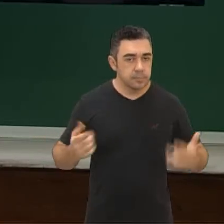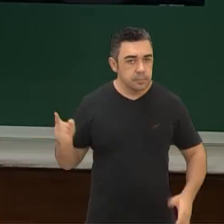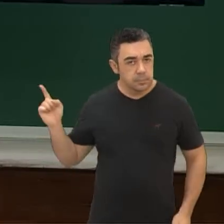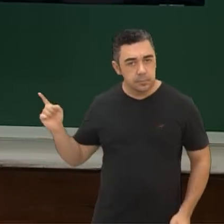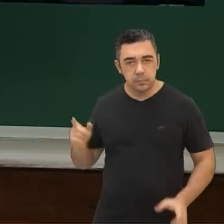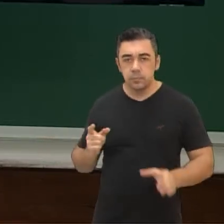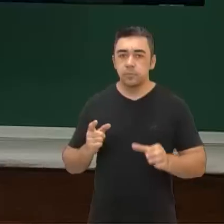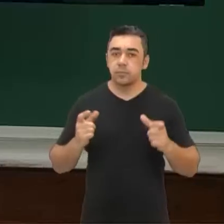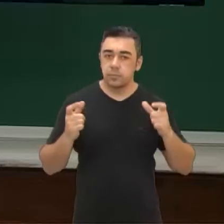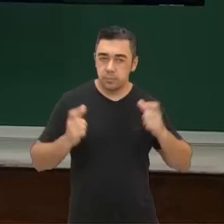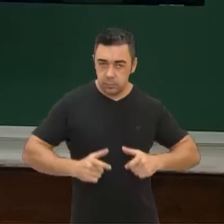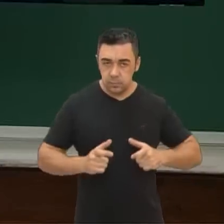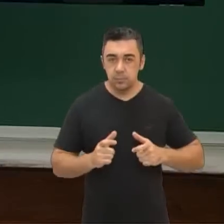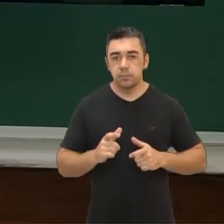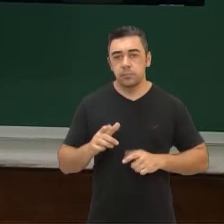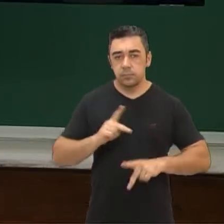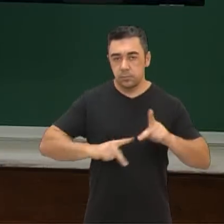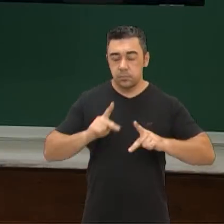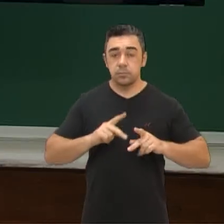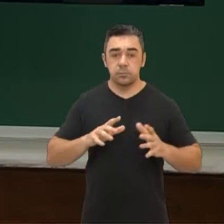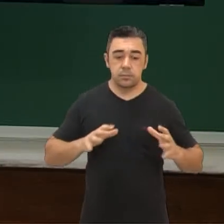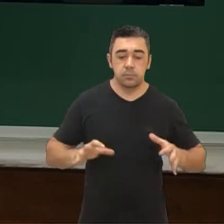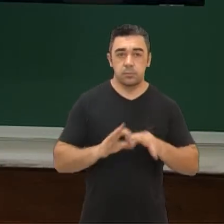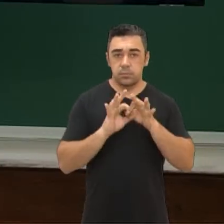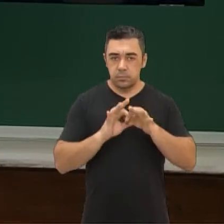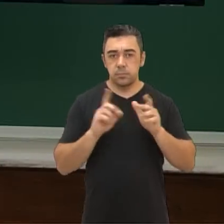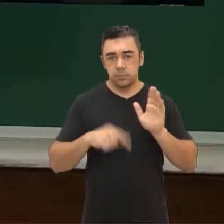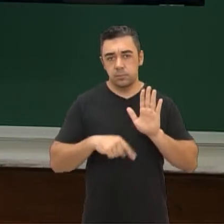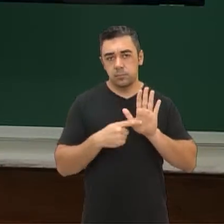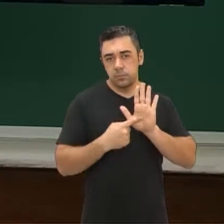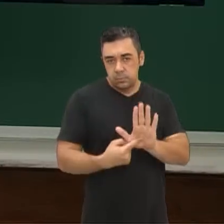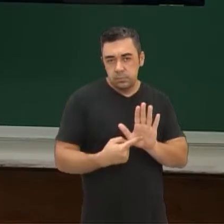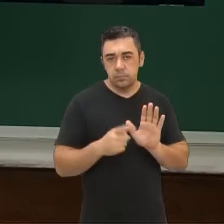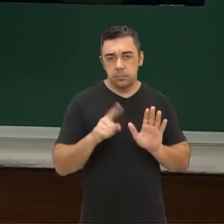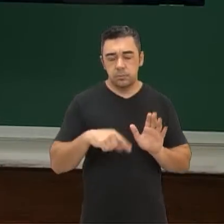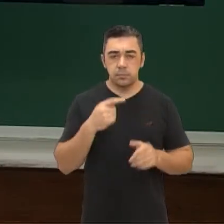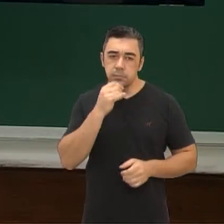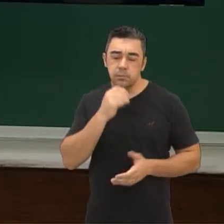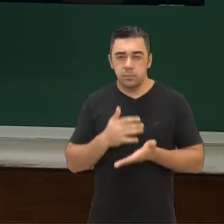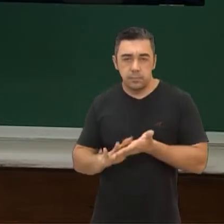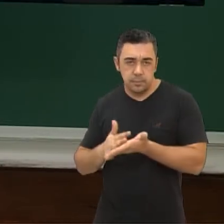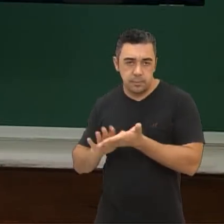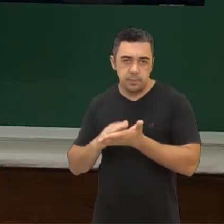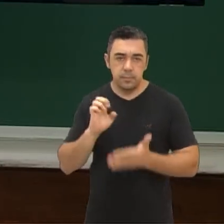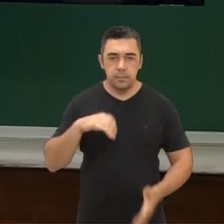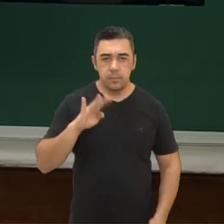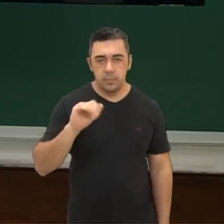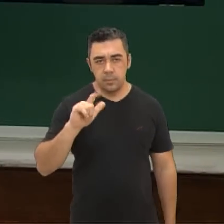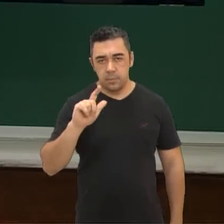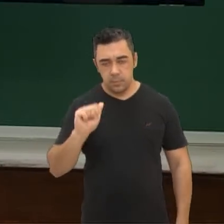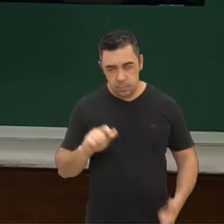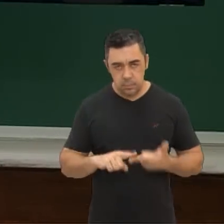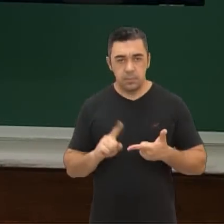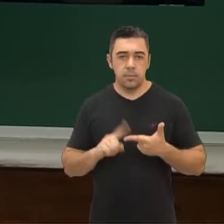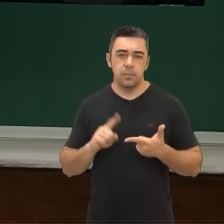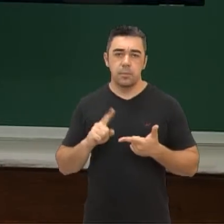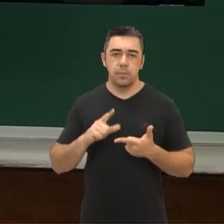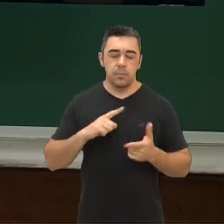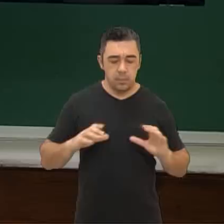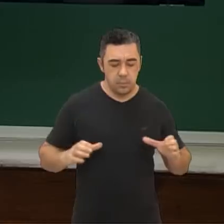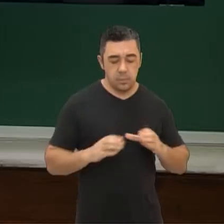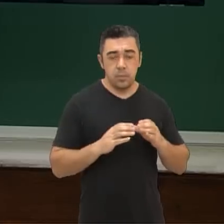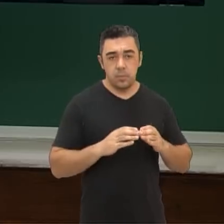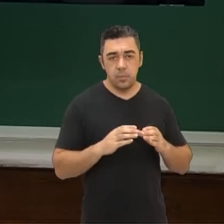que chamar a atenção do público. Ou extravagantes, artistas que usam roupas coloridas, né? Que se fantasiam,